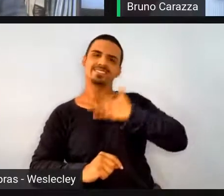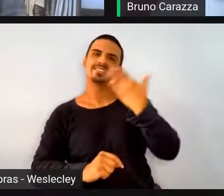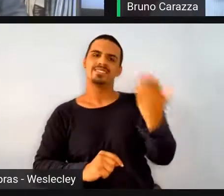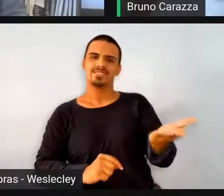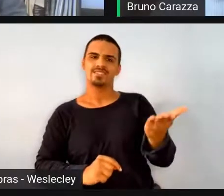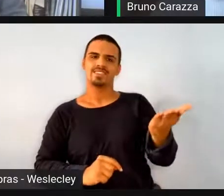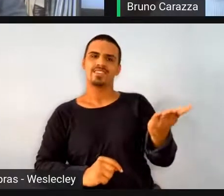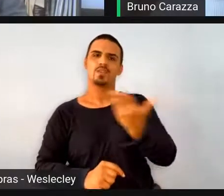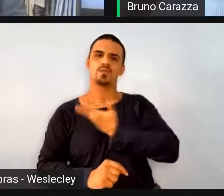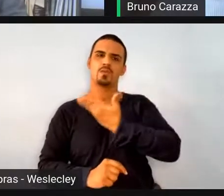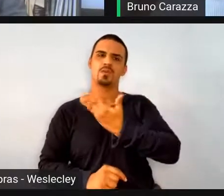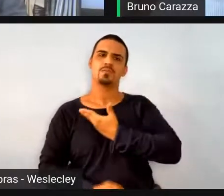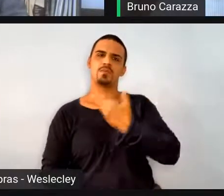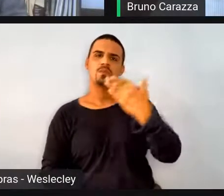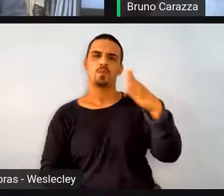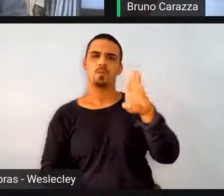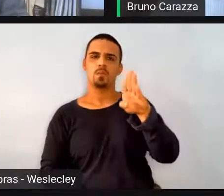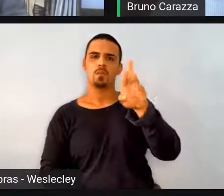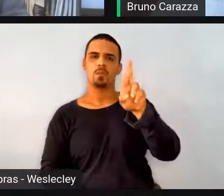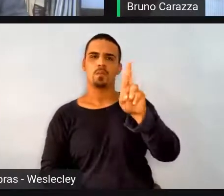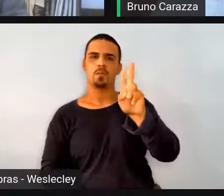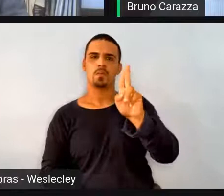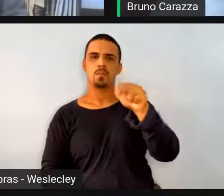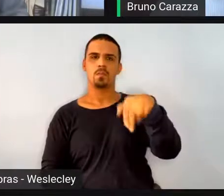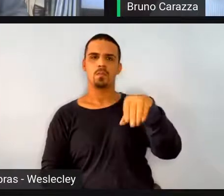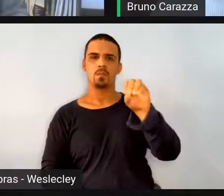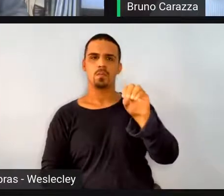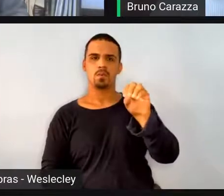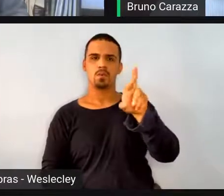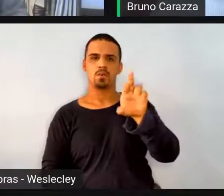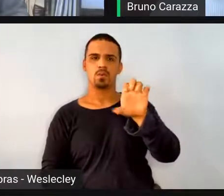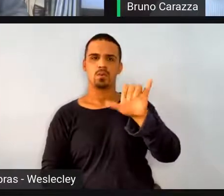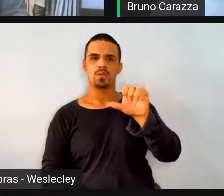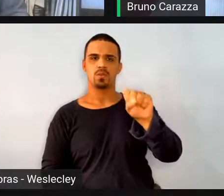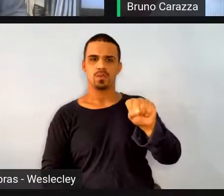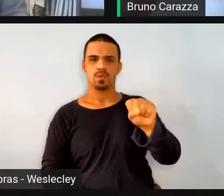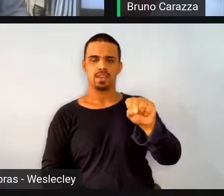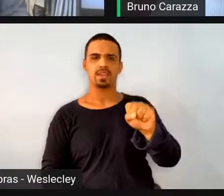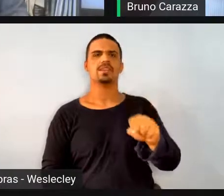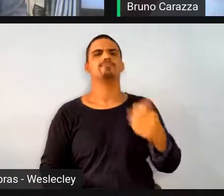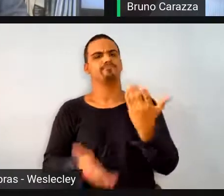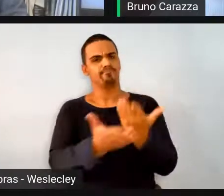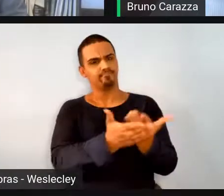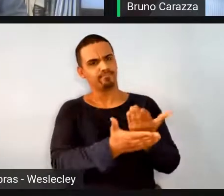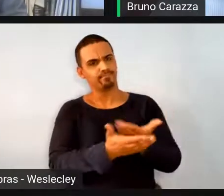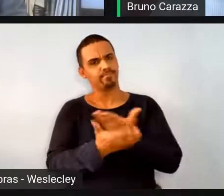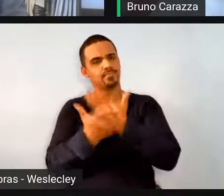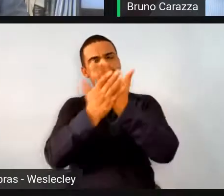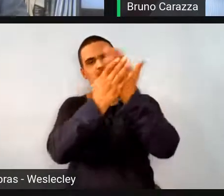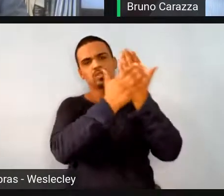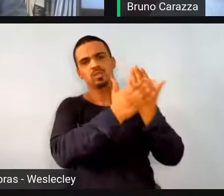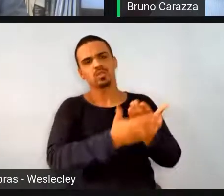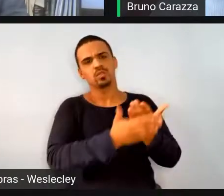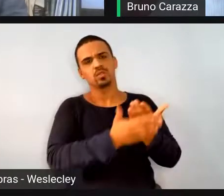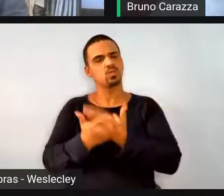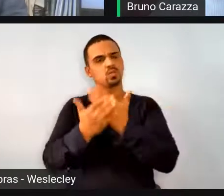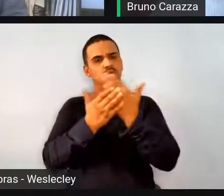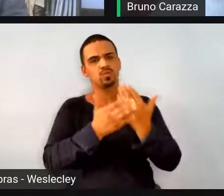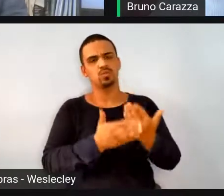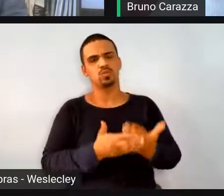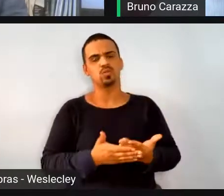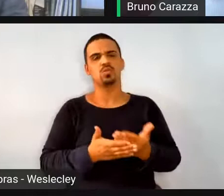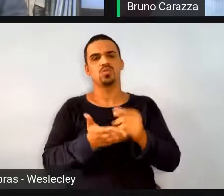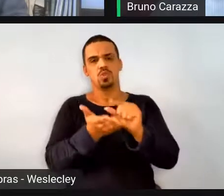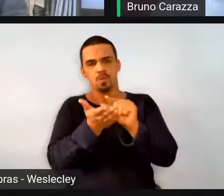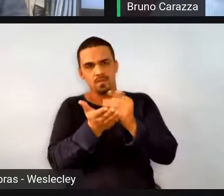meu amigo Bruno Reis, né, também grande estudioso dessa questão, não só do financiamento, mas